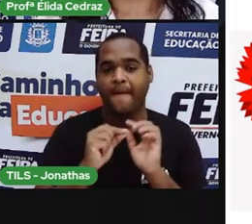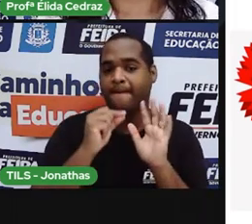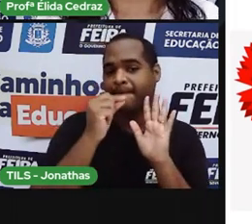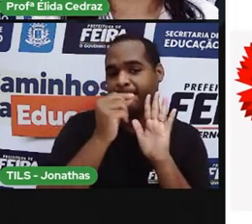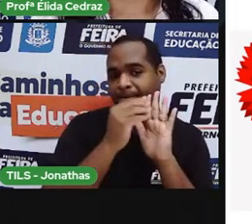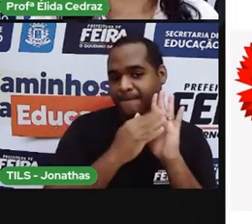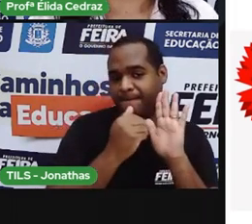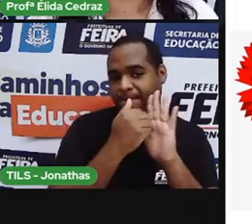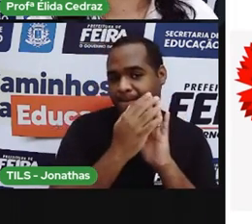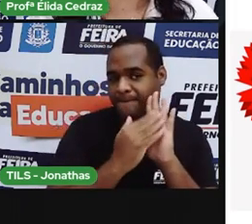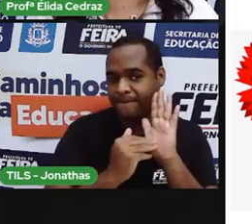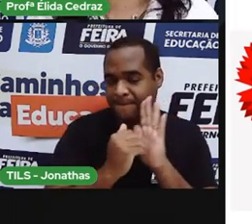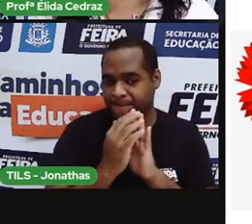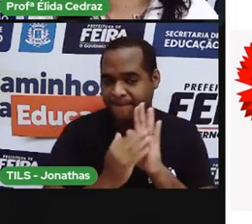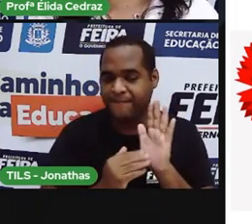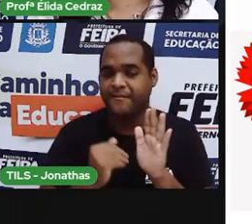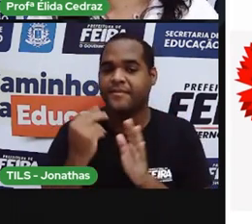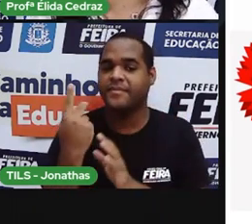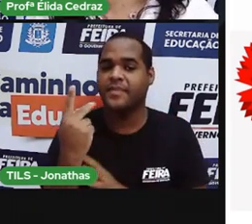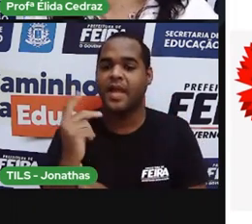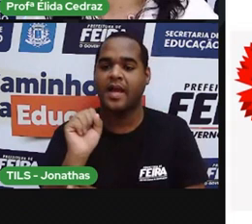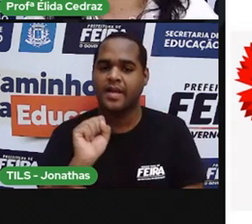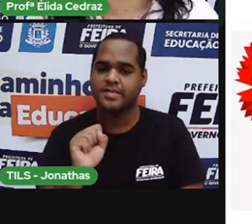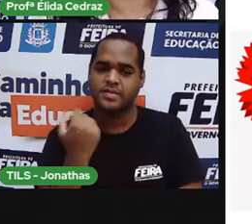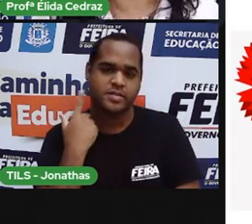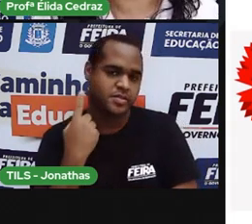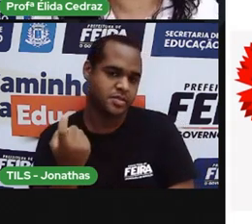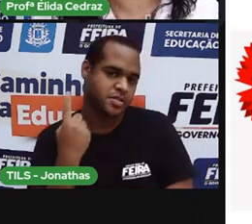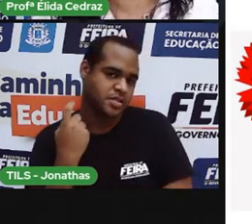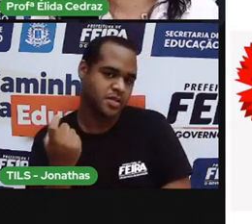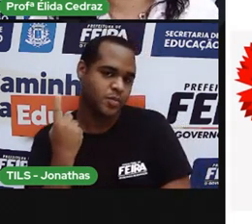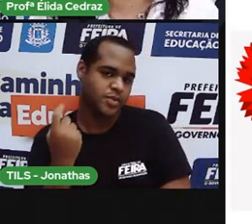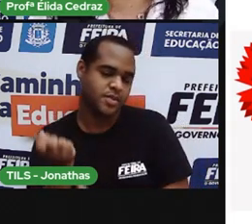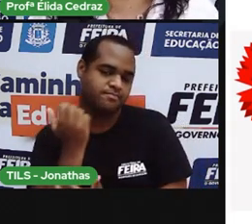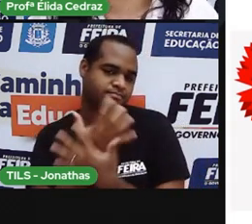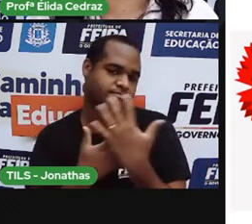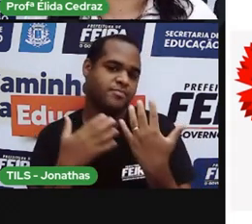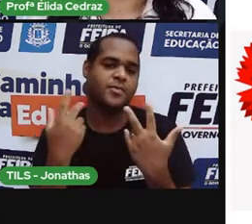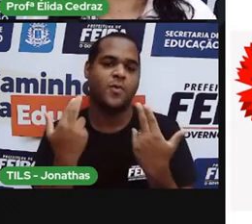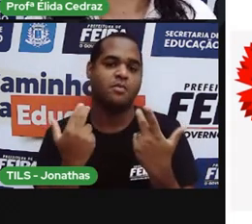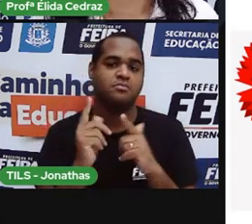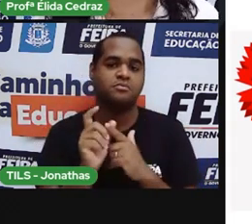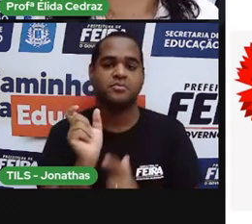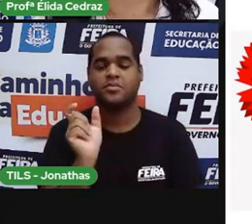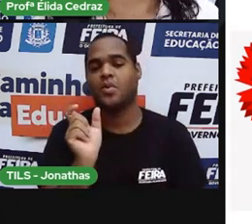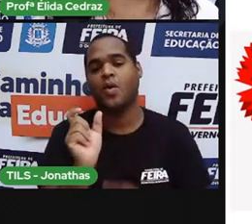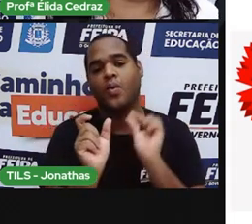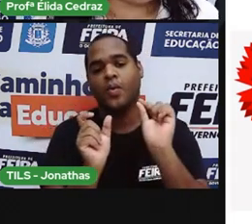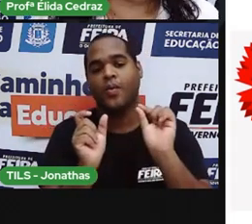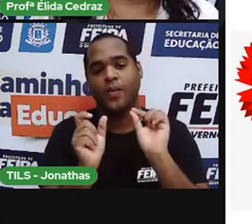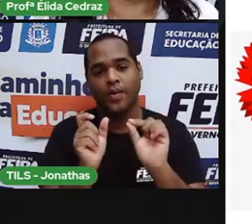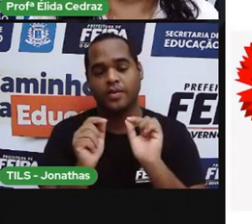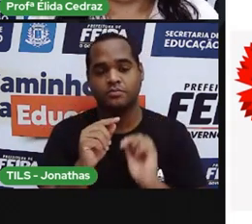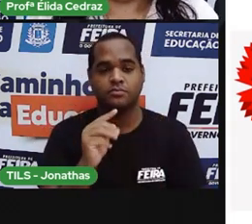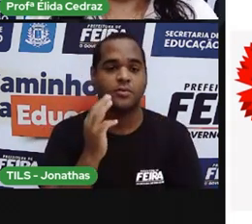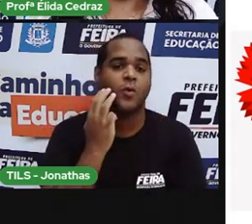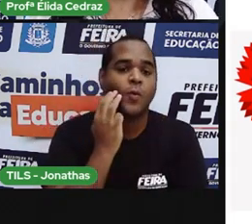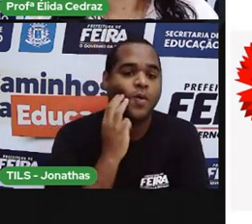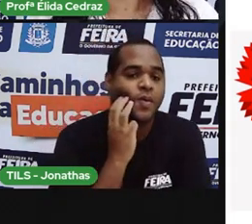onde o S tem o mesmo som da imagem. Qual é a primeira imagem? Uma